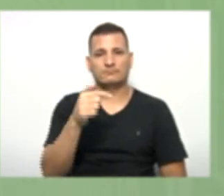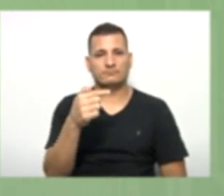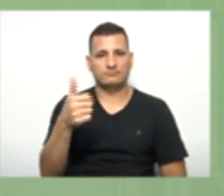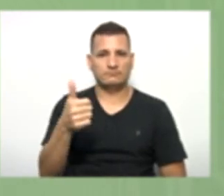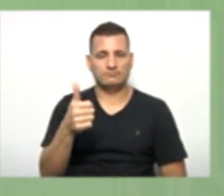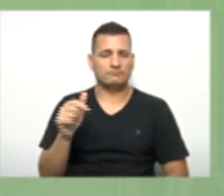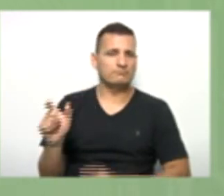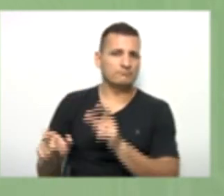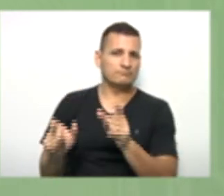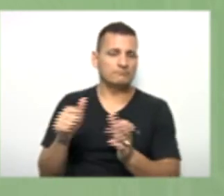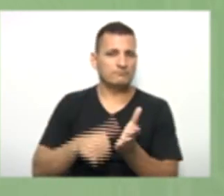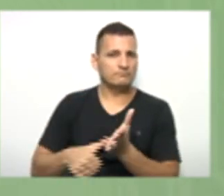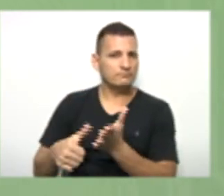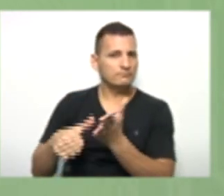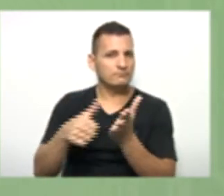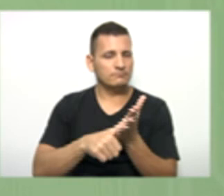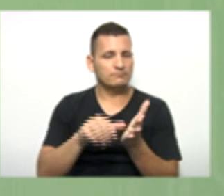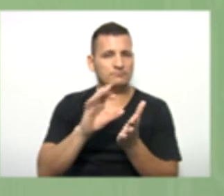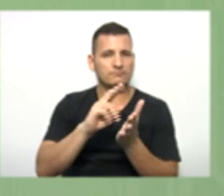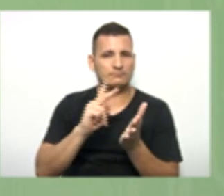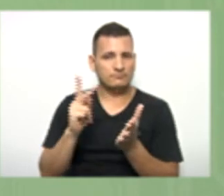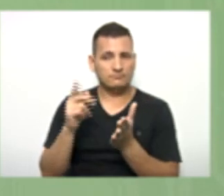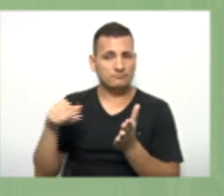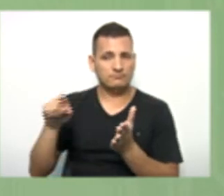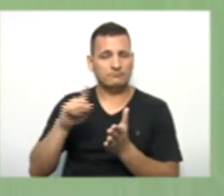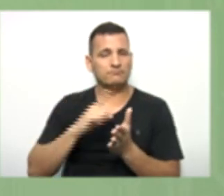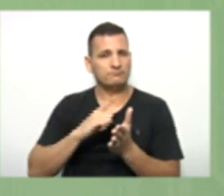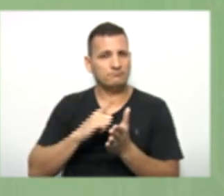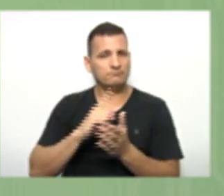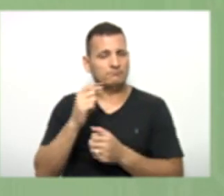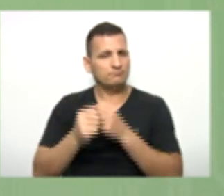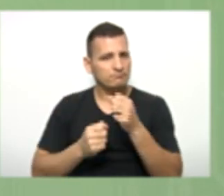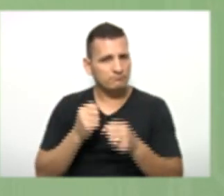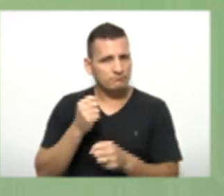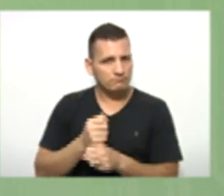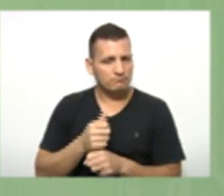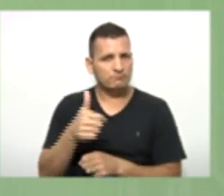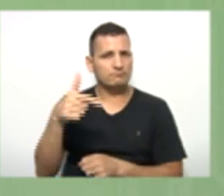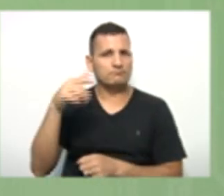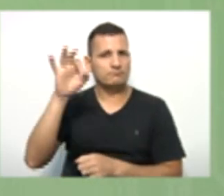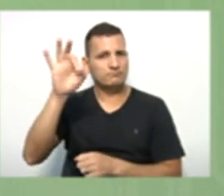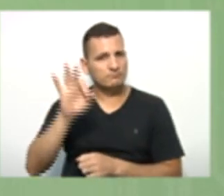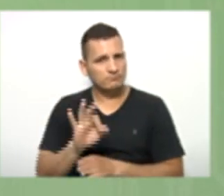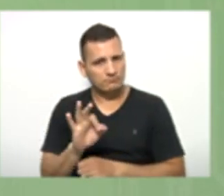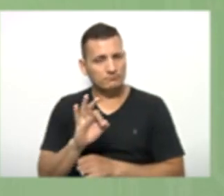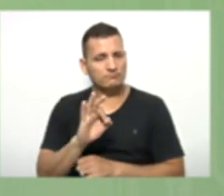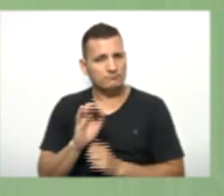cooperativa farão jus até 12% ao ano de juros de capital próprio,